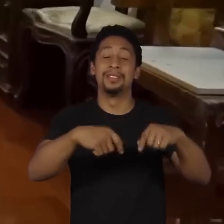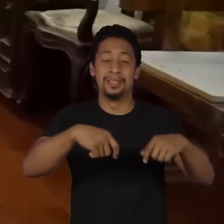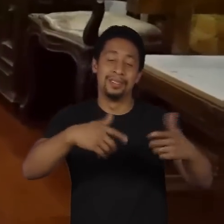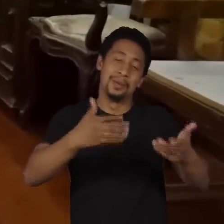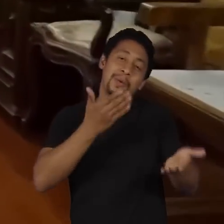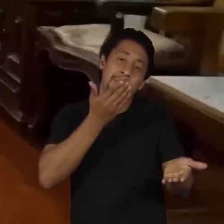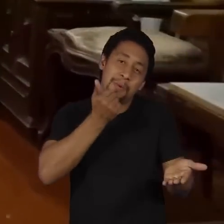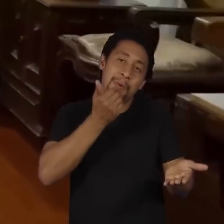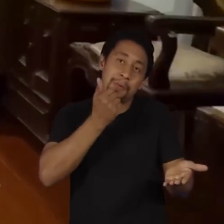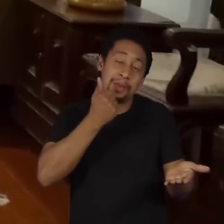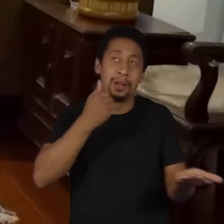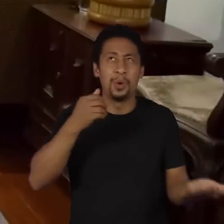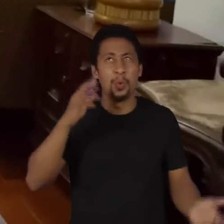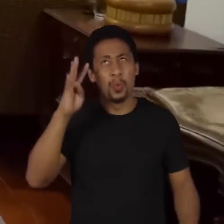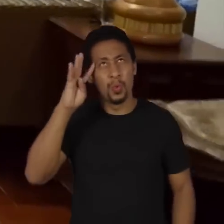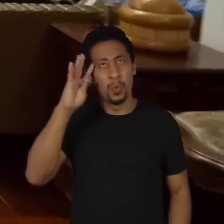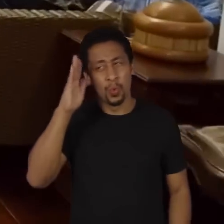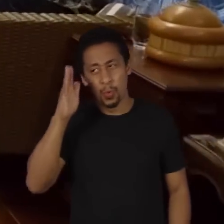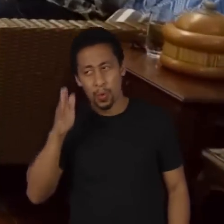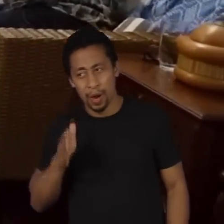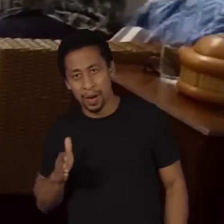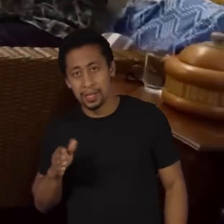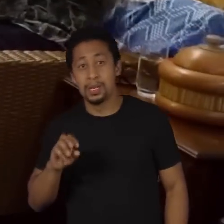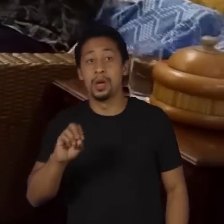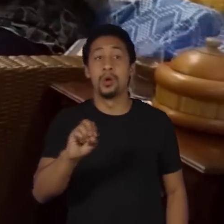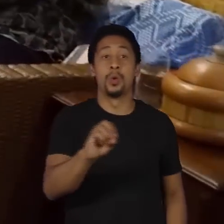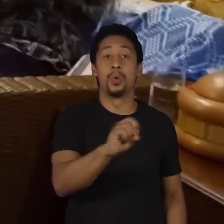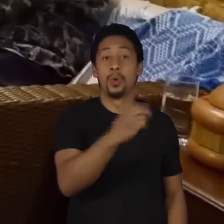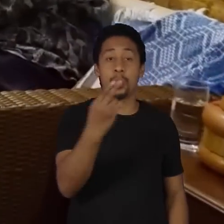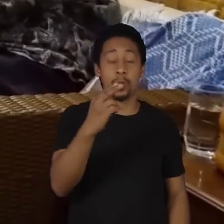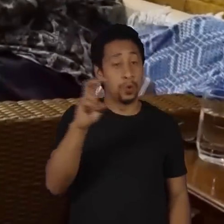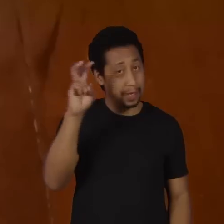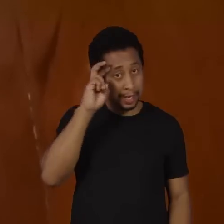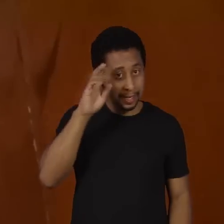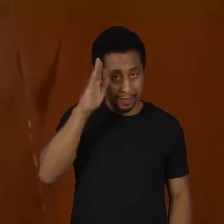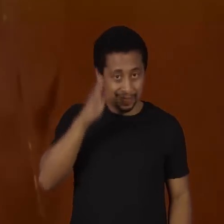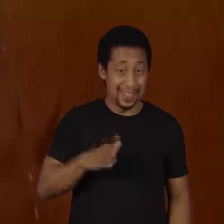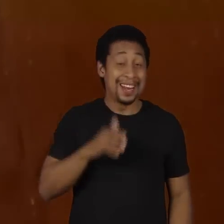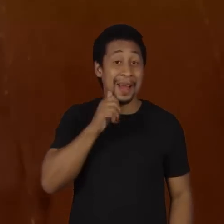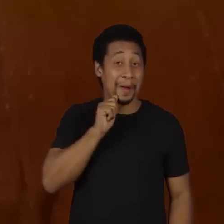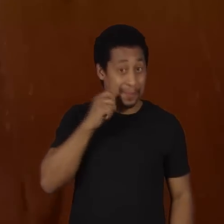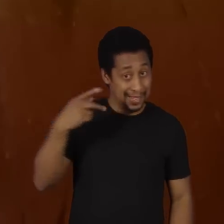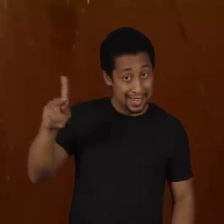as quartas ou quintas-feiras, a mãe dava um chazinho para as amigas. Ela falou,